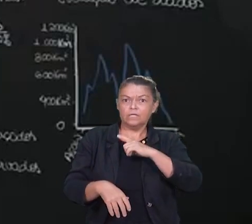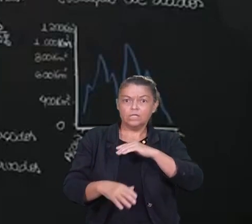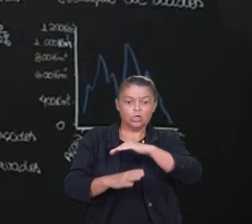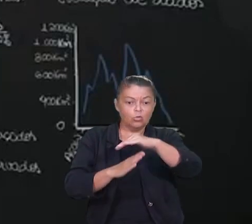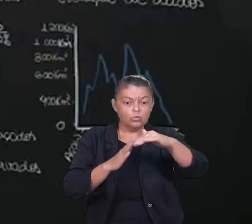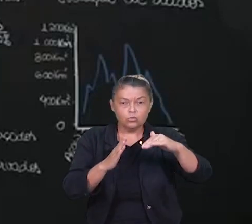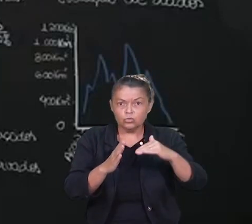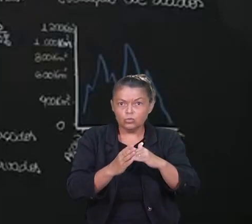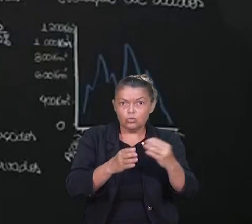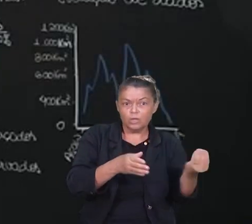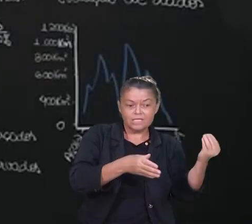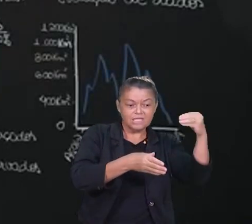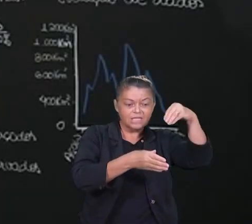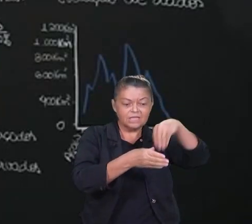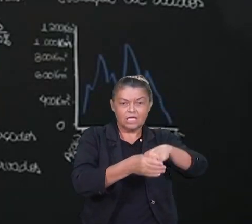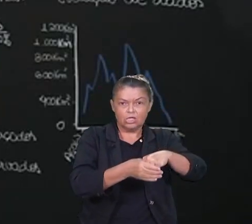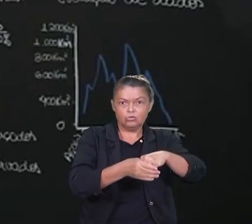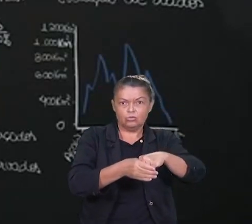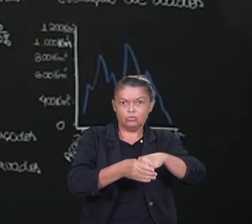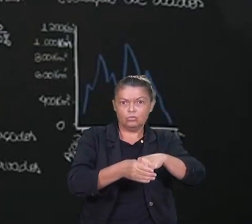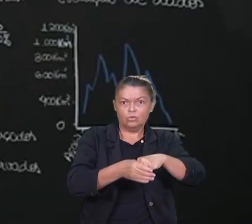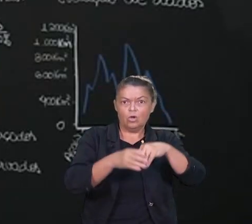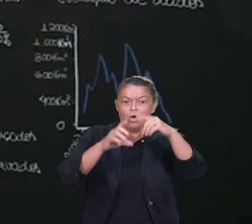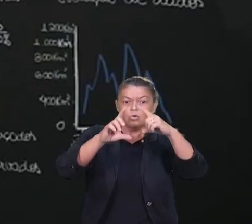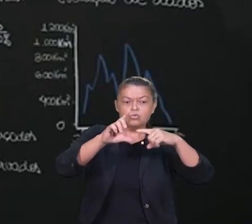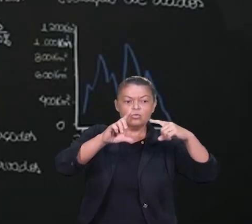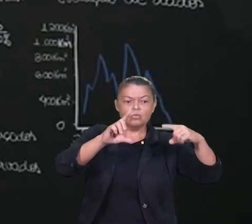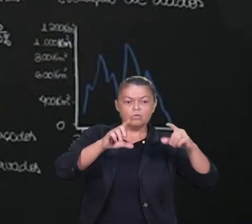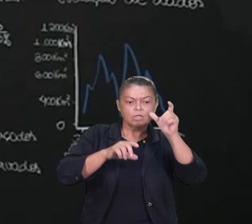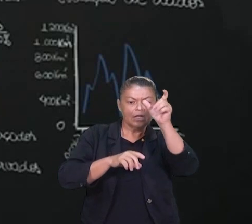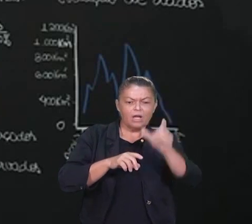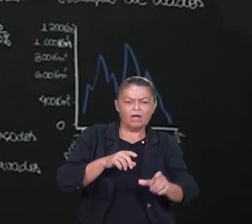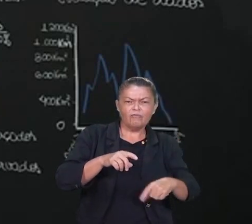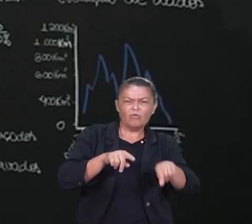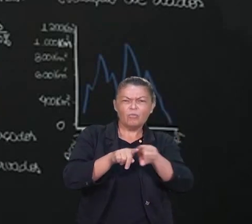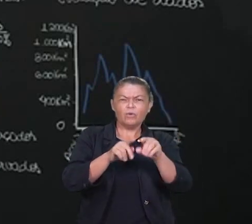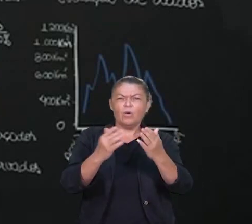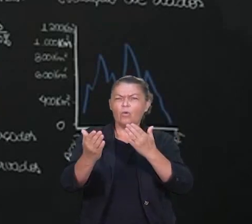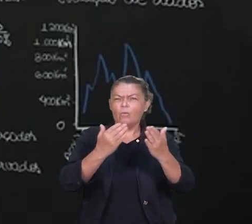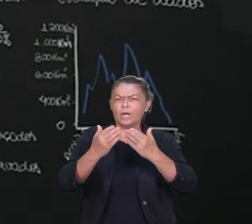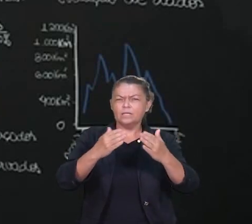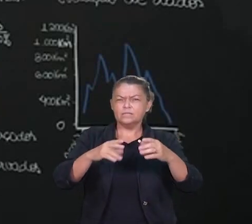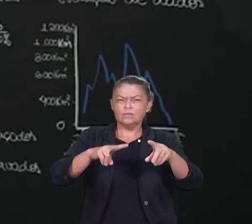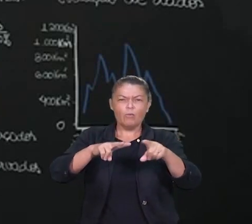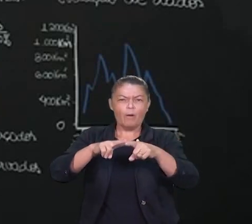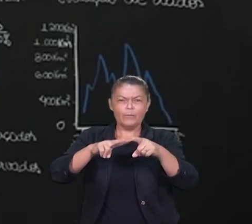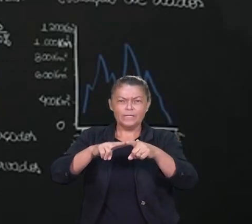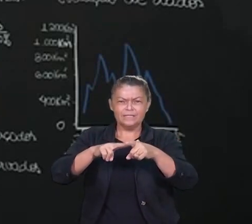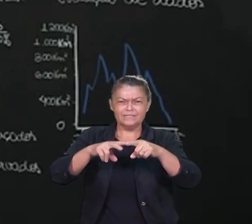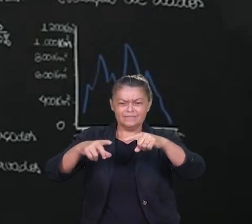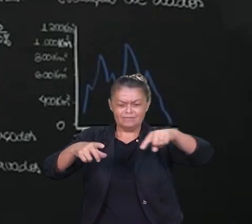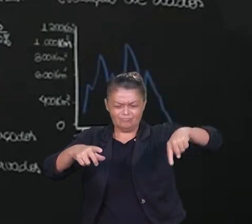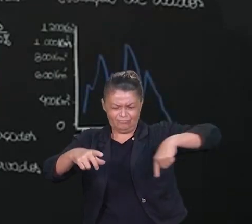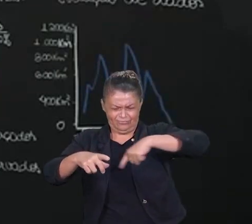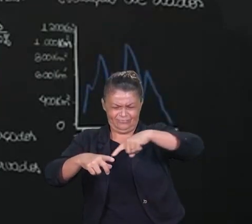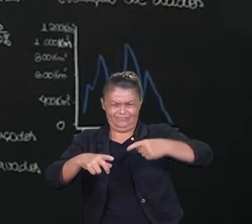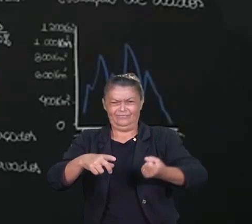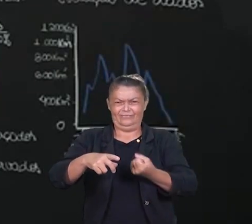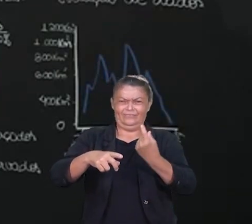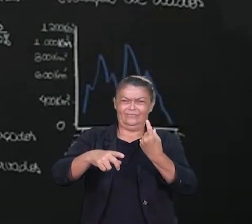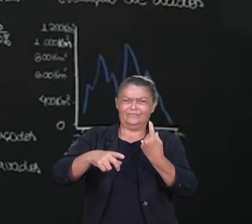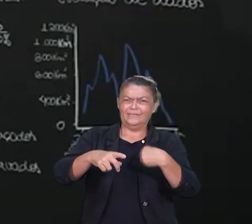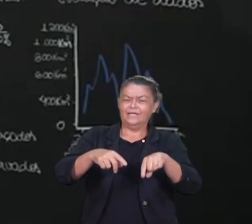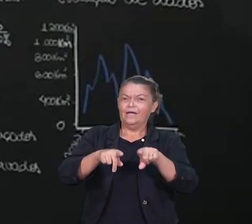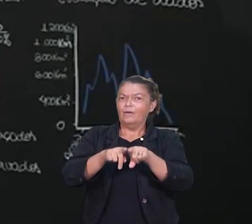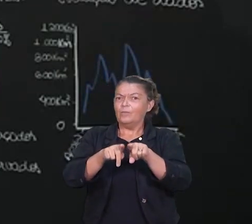Agora, dentro do gráfico de setor, que a gente chama também de gráfico de pizza, ok? Porque dá fome de a gente olhar isso aqui, né, não?